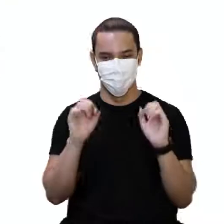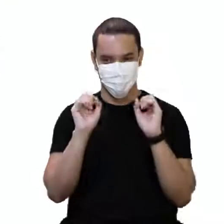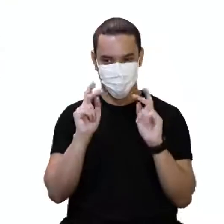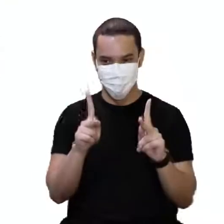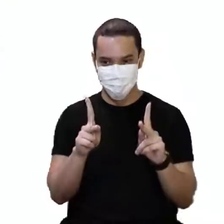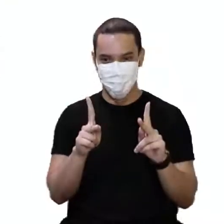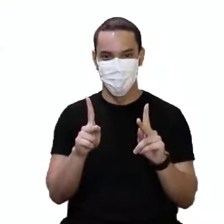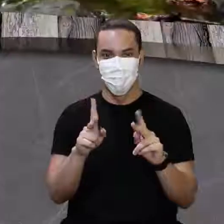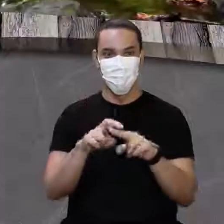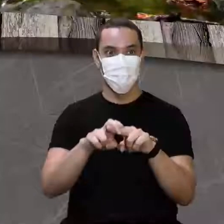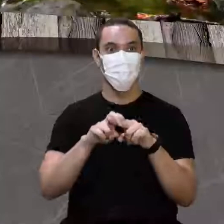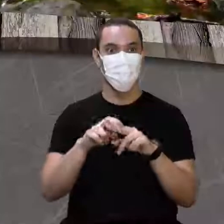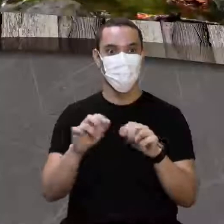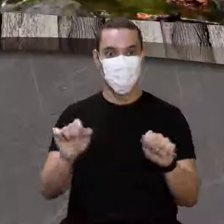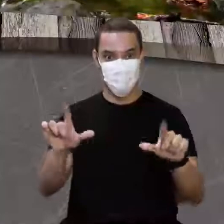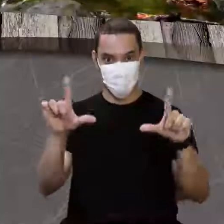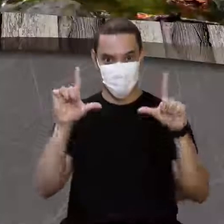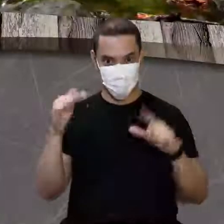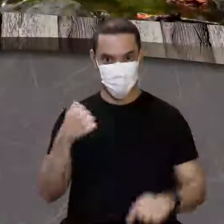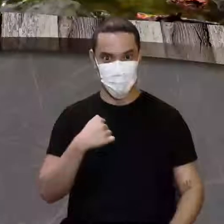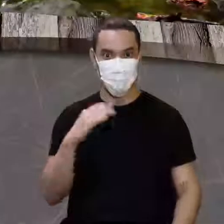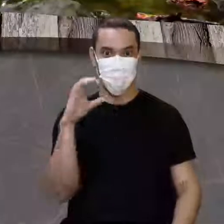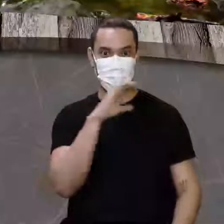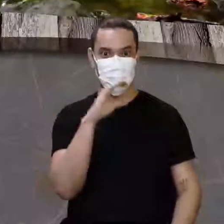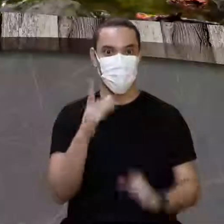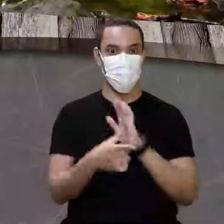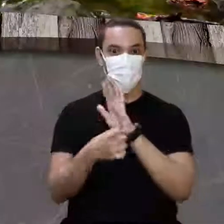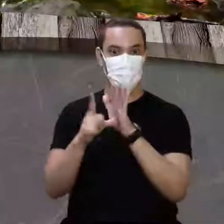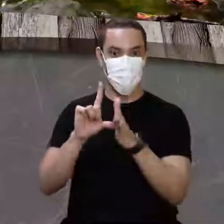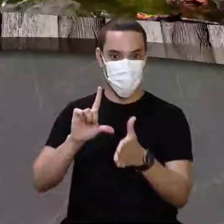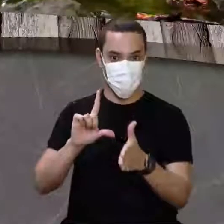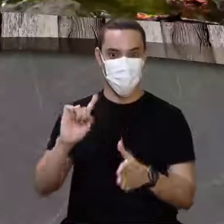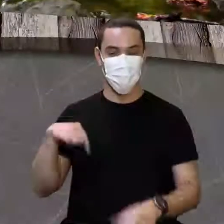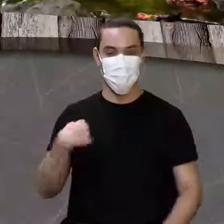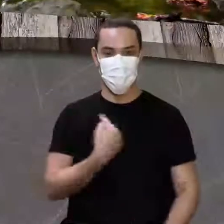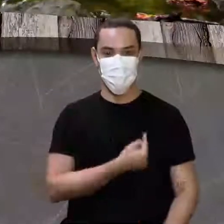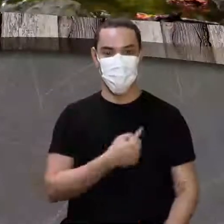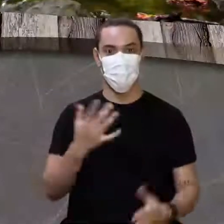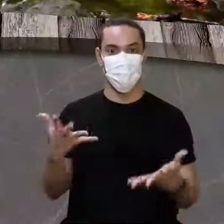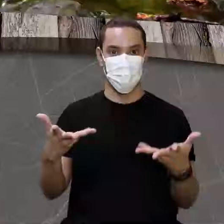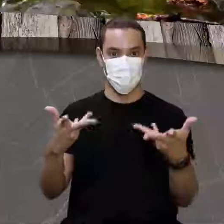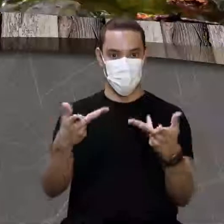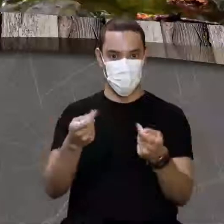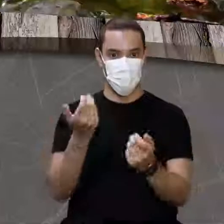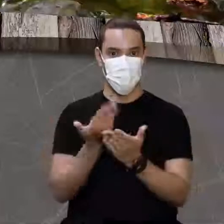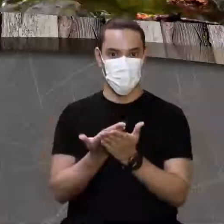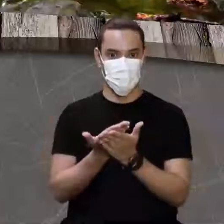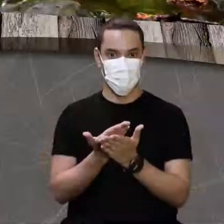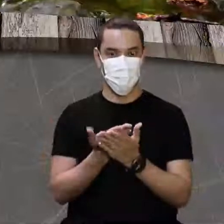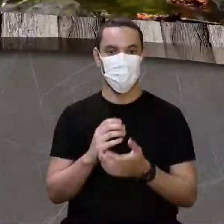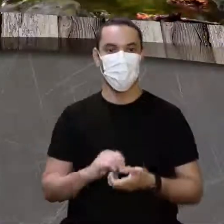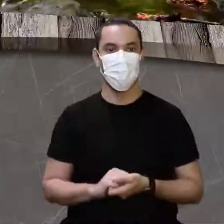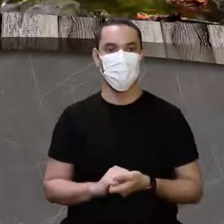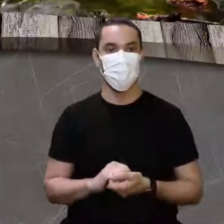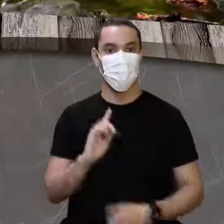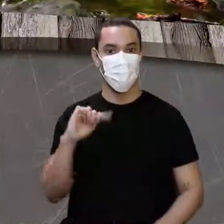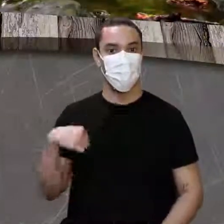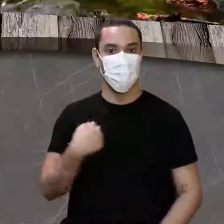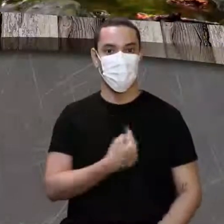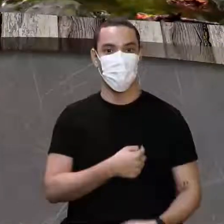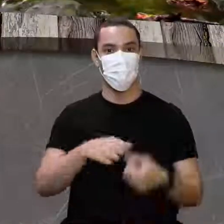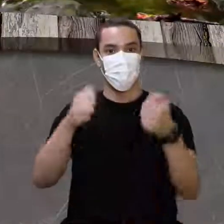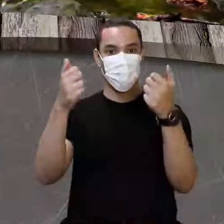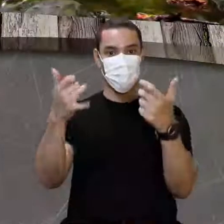Ok, então olha só aqui para mim. Vem aqui rapidinho antes da gente passar para a nossa habilidade dessa aula. Então nós vamos falar